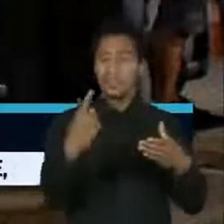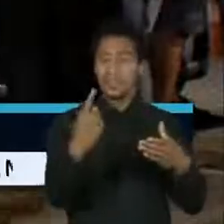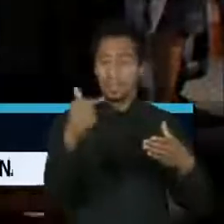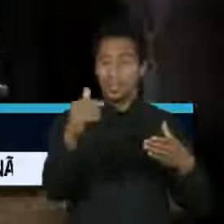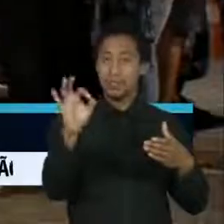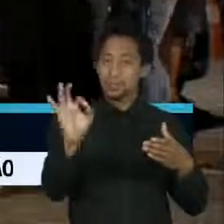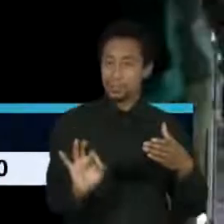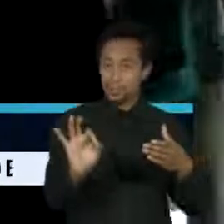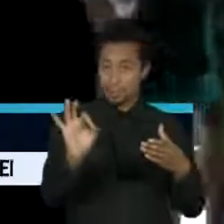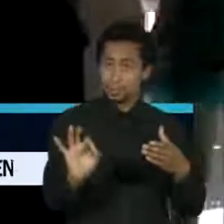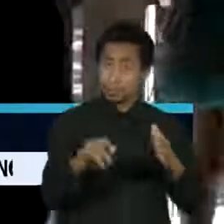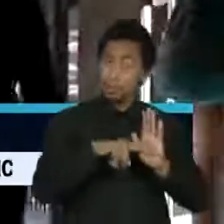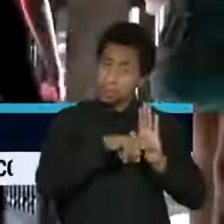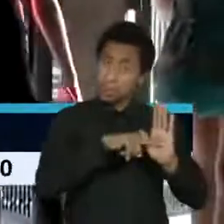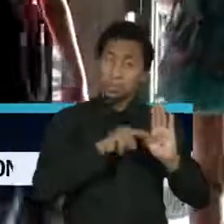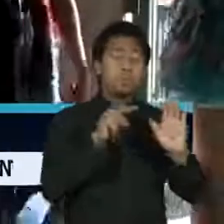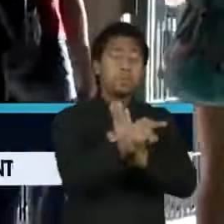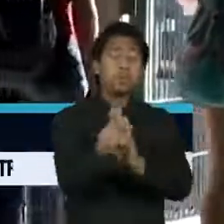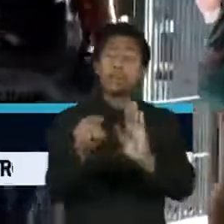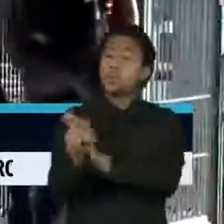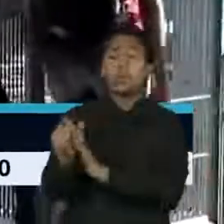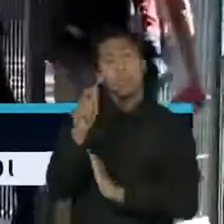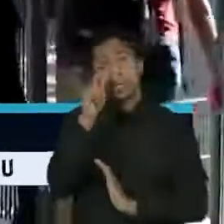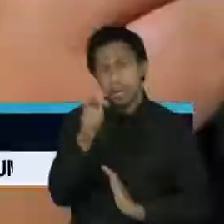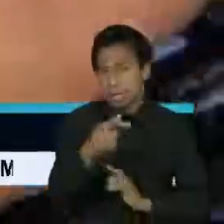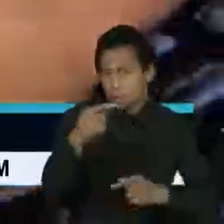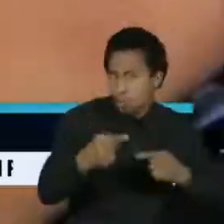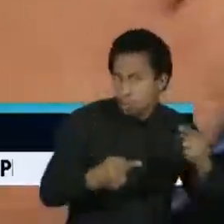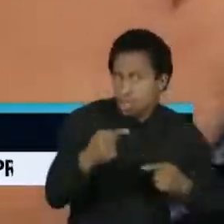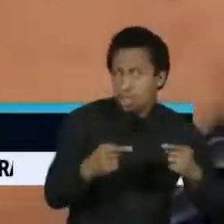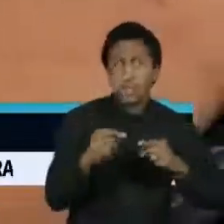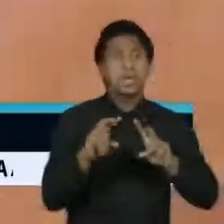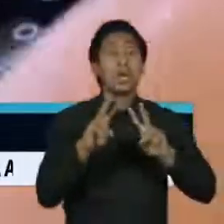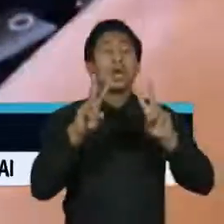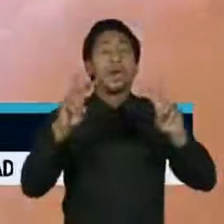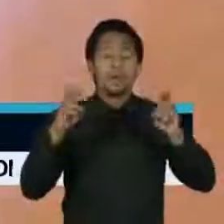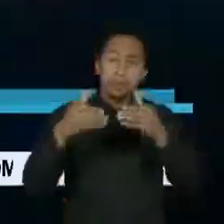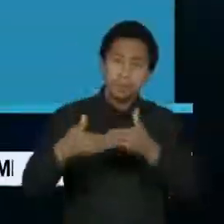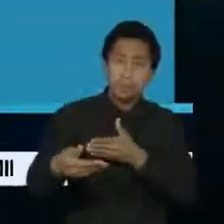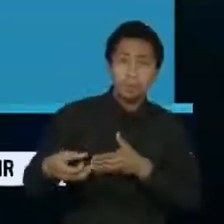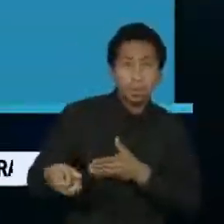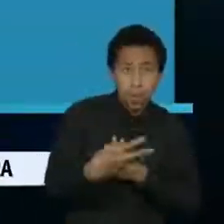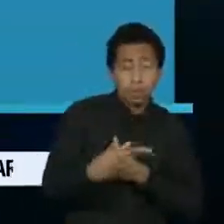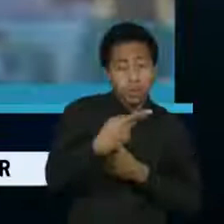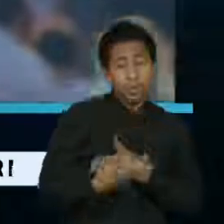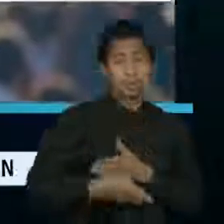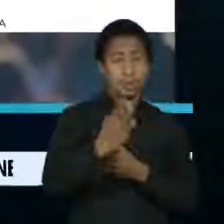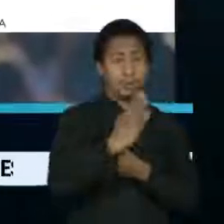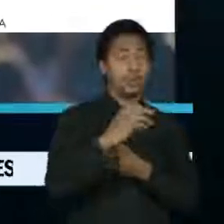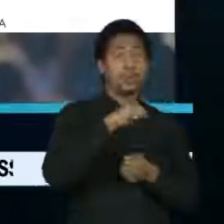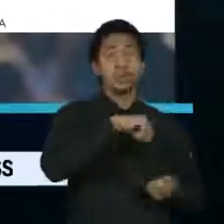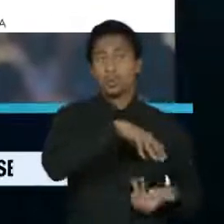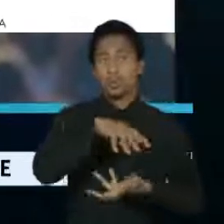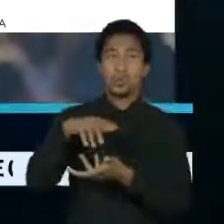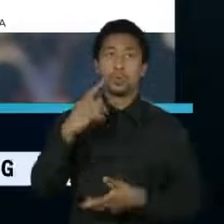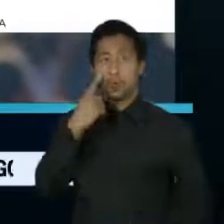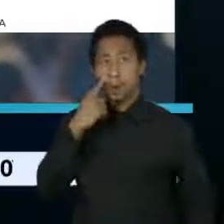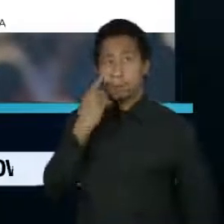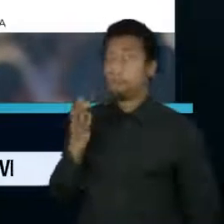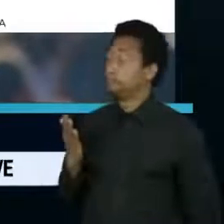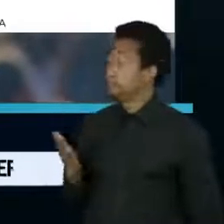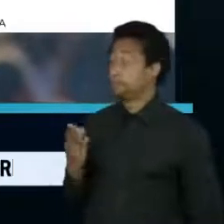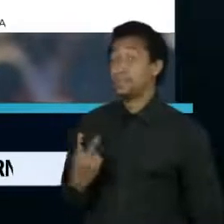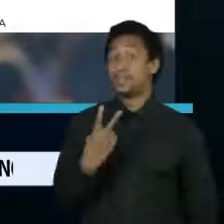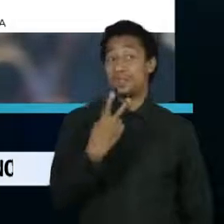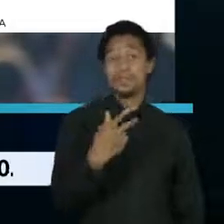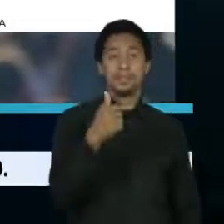eles estão interessados na política e nos temas mais importantes dos nossos dias no Brasil e no mundo 27 por cento desse jovens